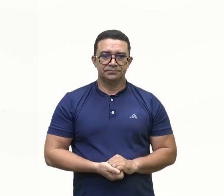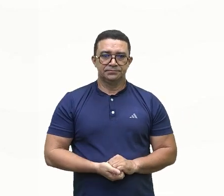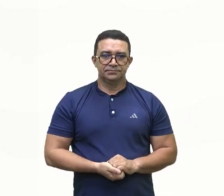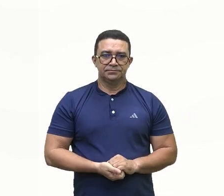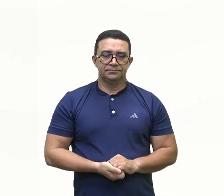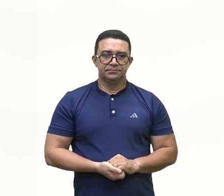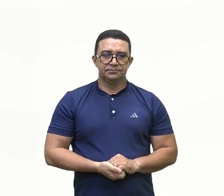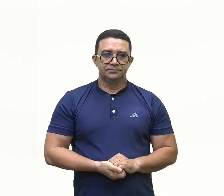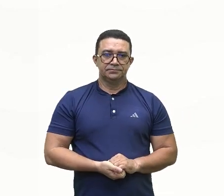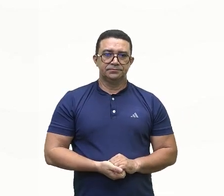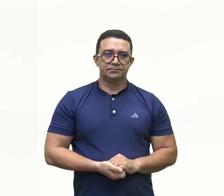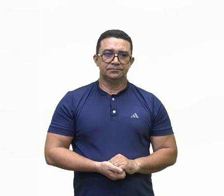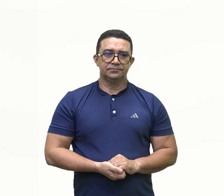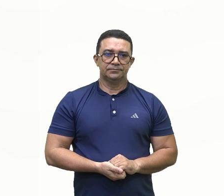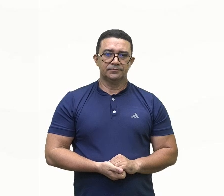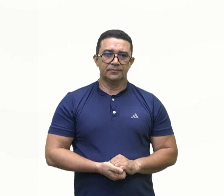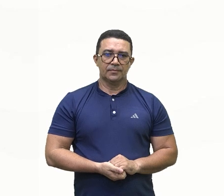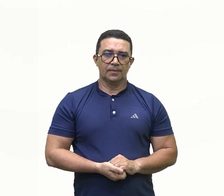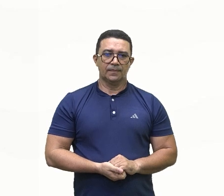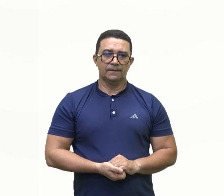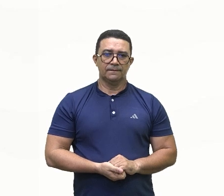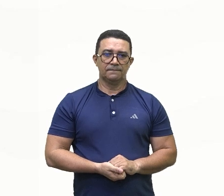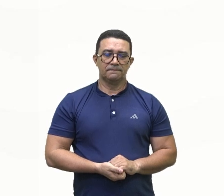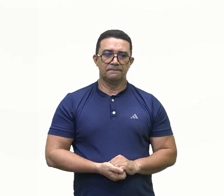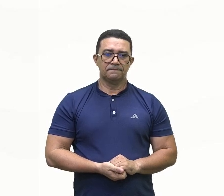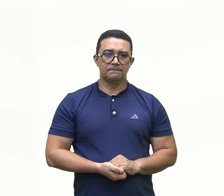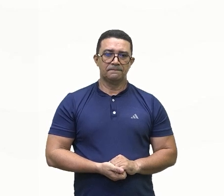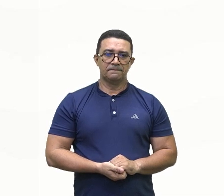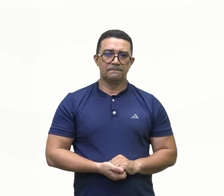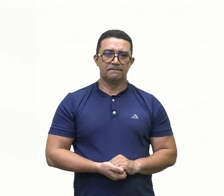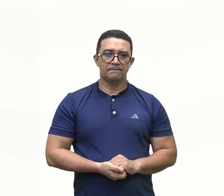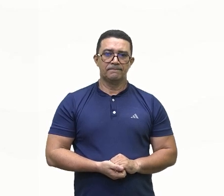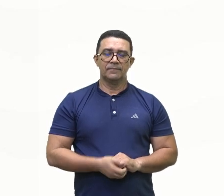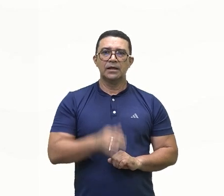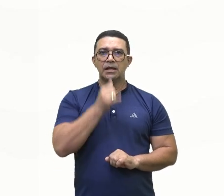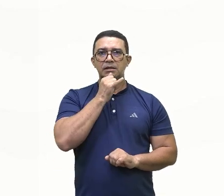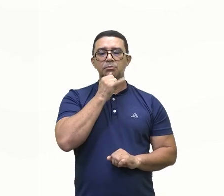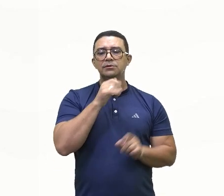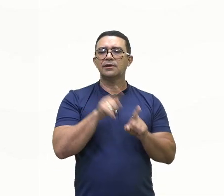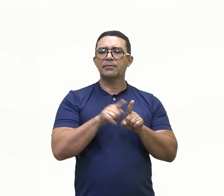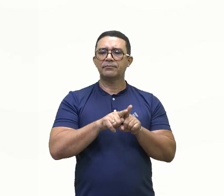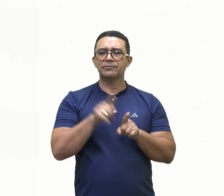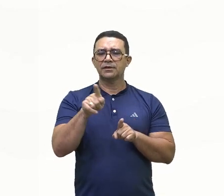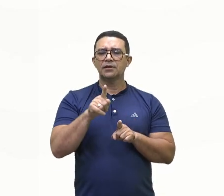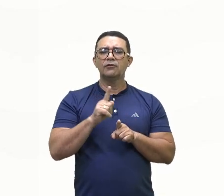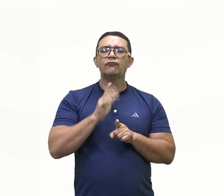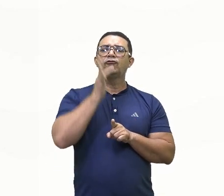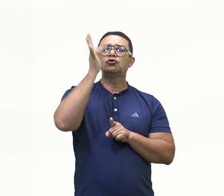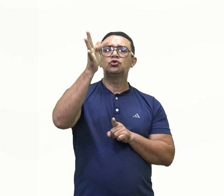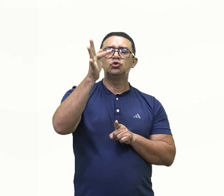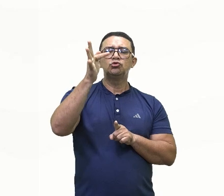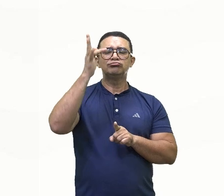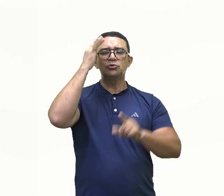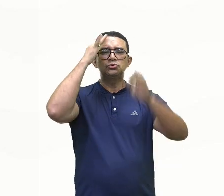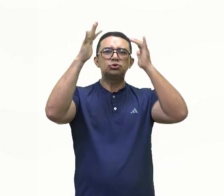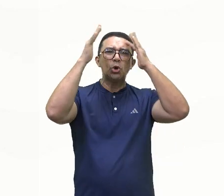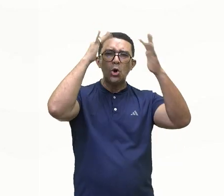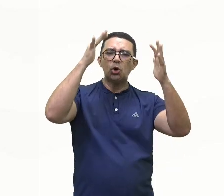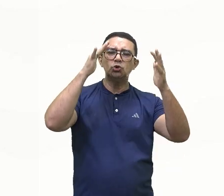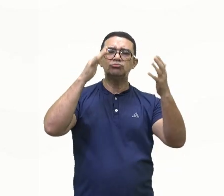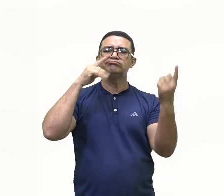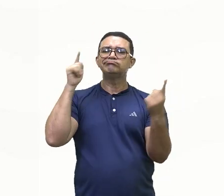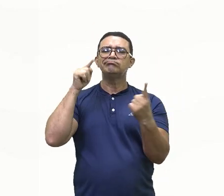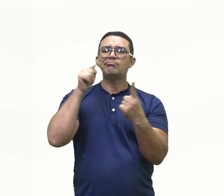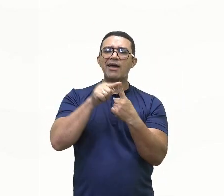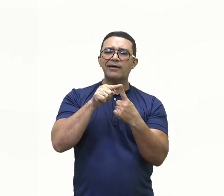passo importante é responder essas questões aqui. Quais são seus sonhos e suas metas financeiras?